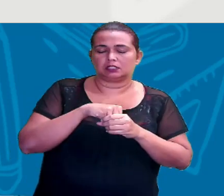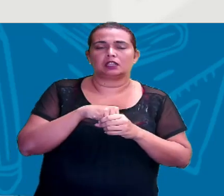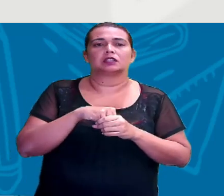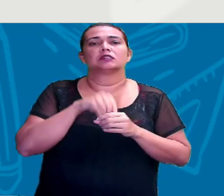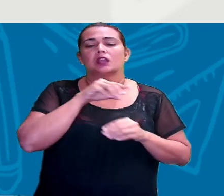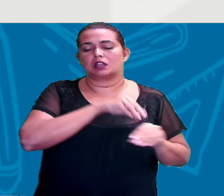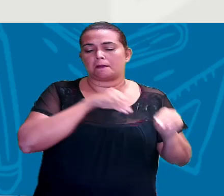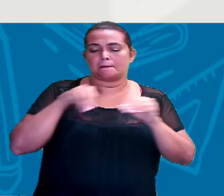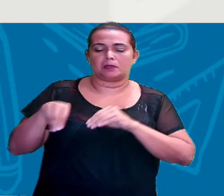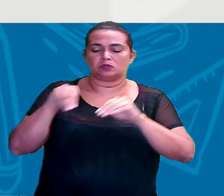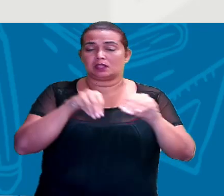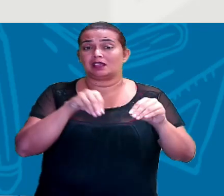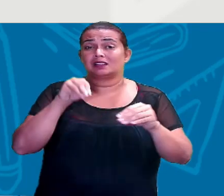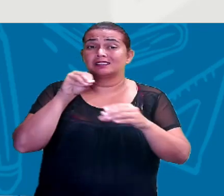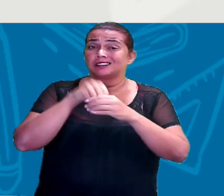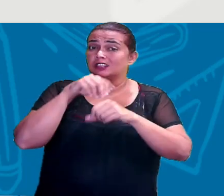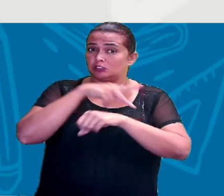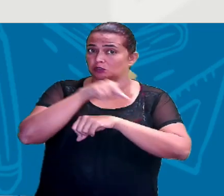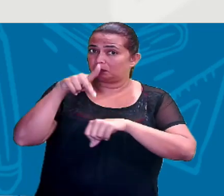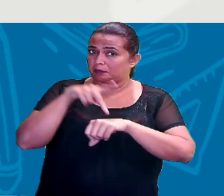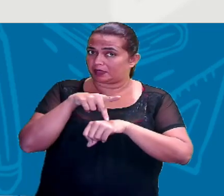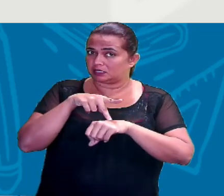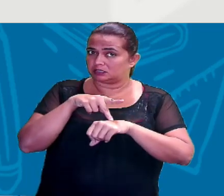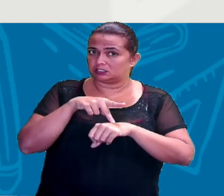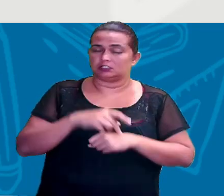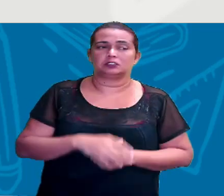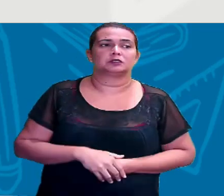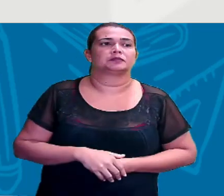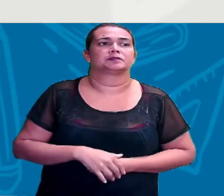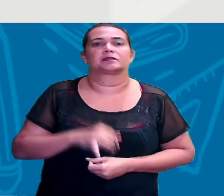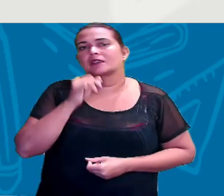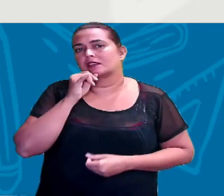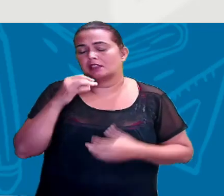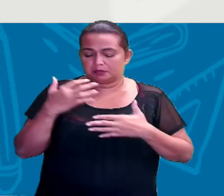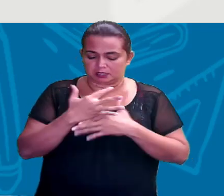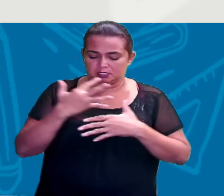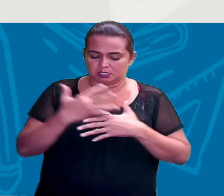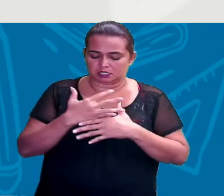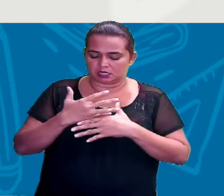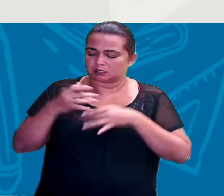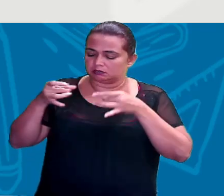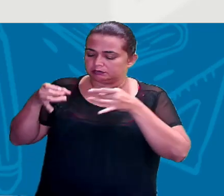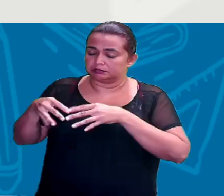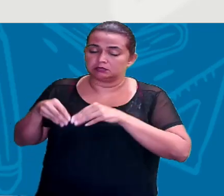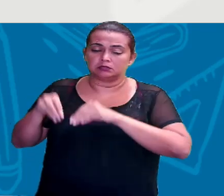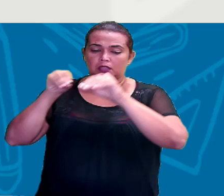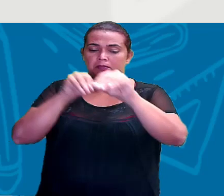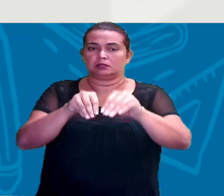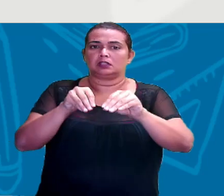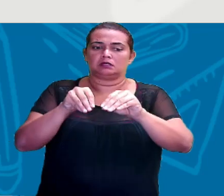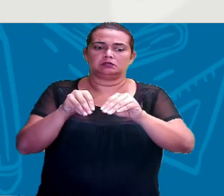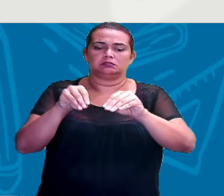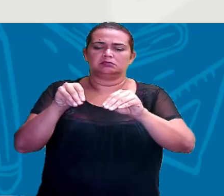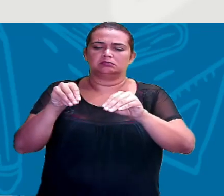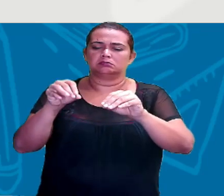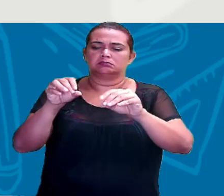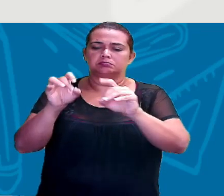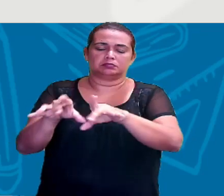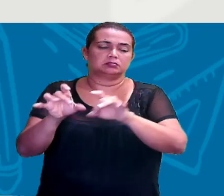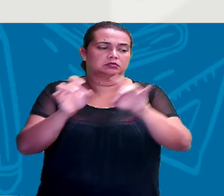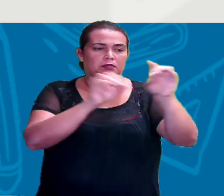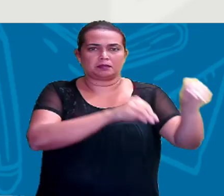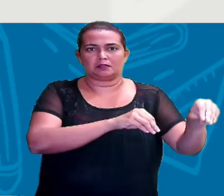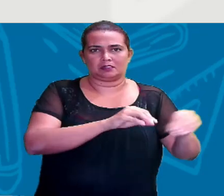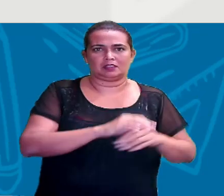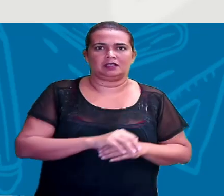localidades dentro de um mesmo país. Ou seja, são aqueles que estão na condição de refugiado, mas eles não